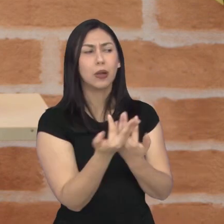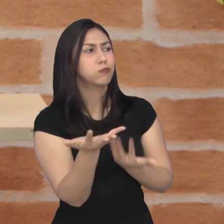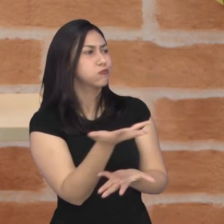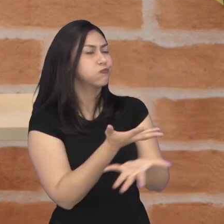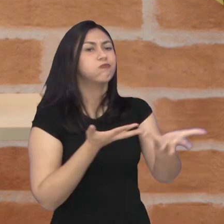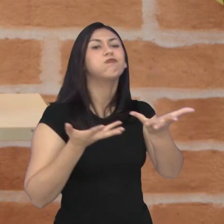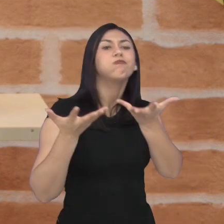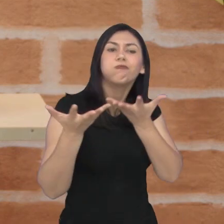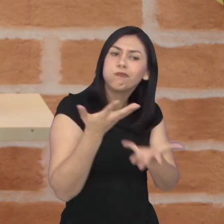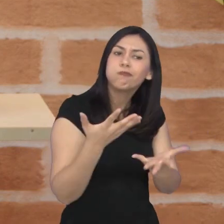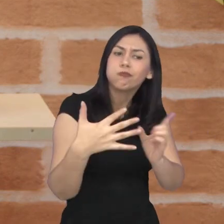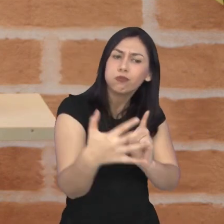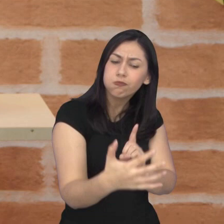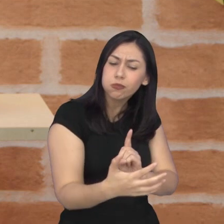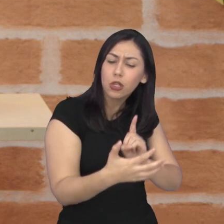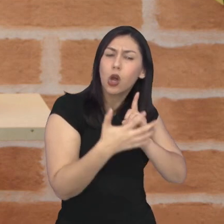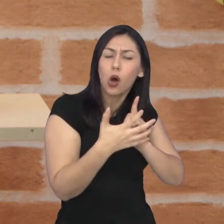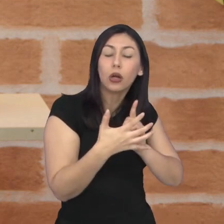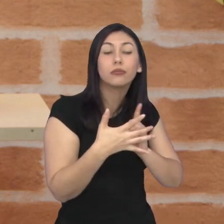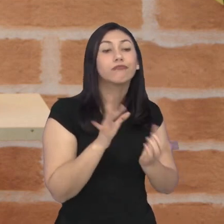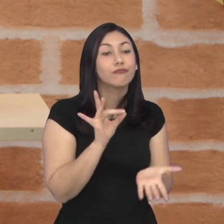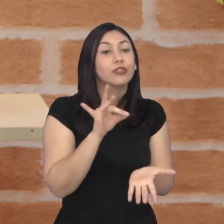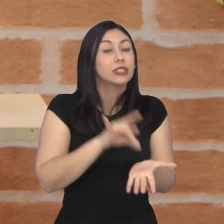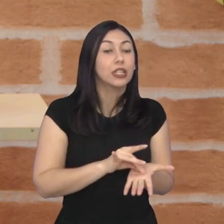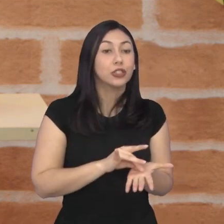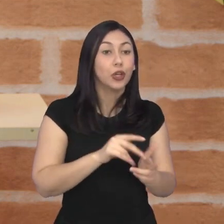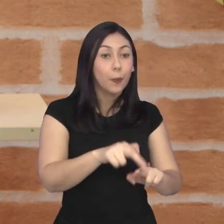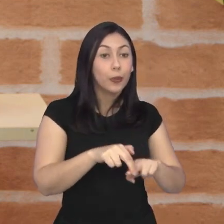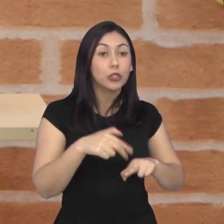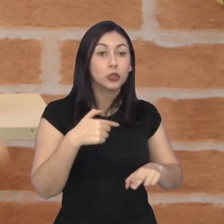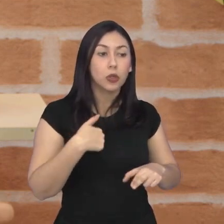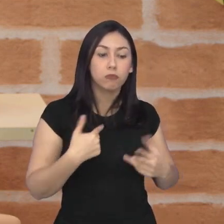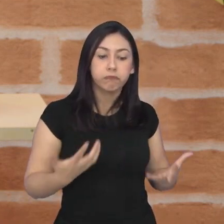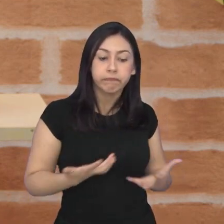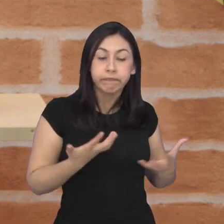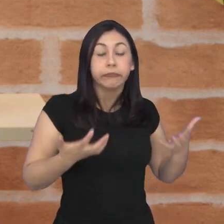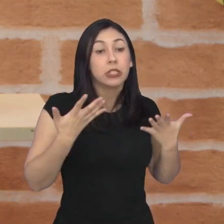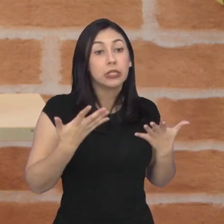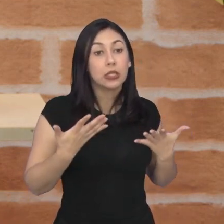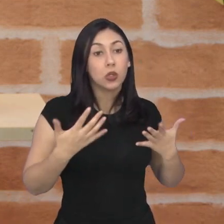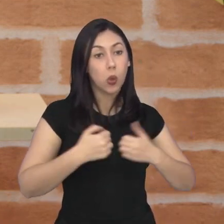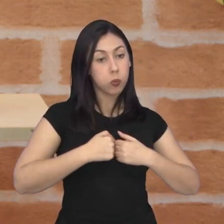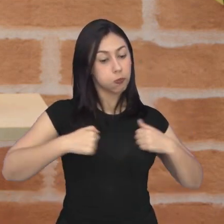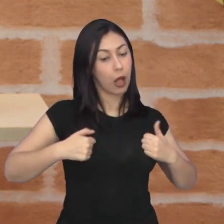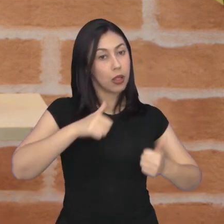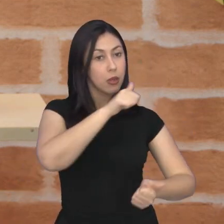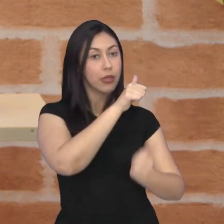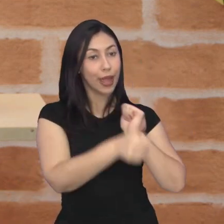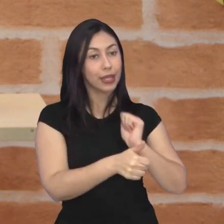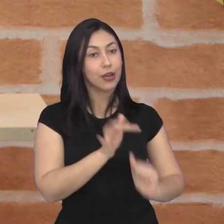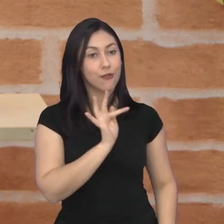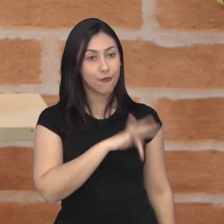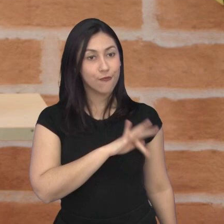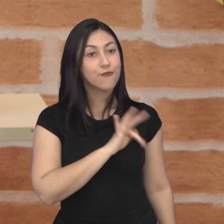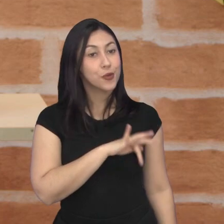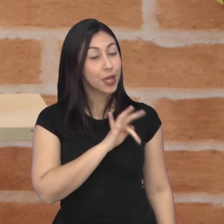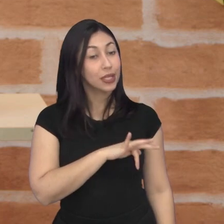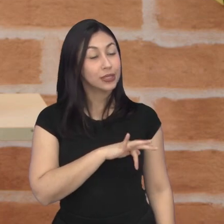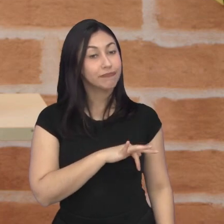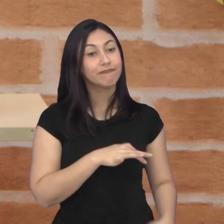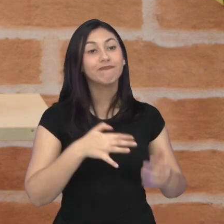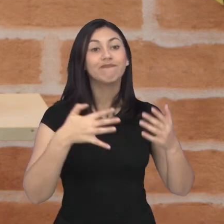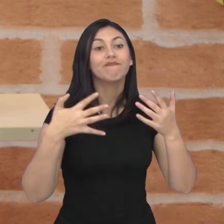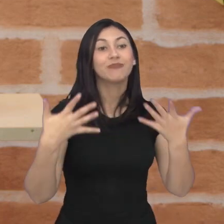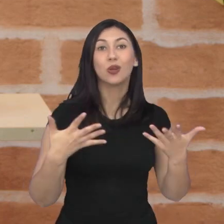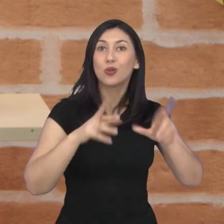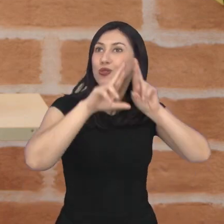Sim. que realmente te abraçam, te adotam naquela fase. Isso me deu uma base no Atleta Cidadão, né? Que é a Fundas. Sim. Isso para mim